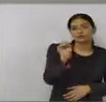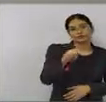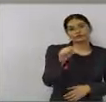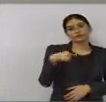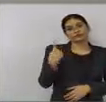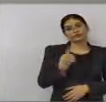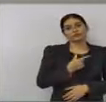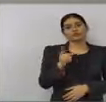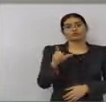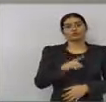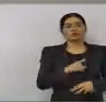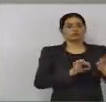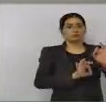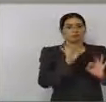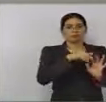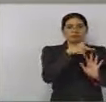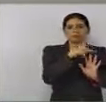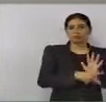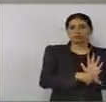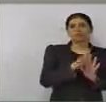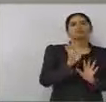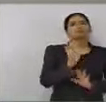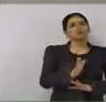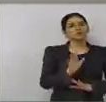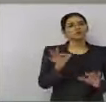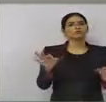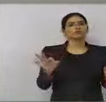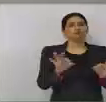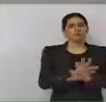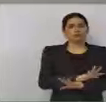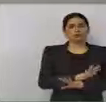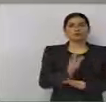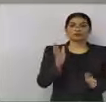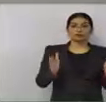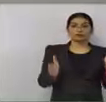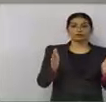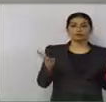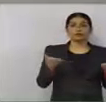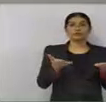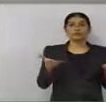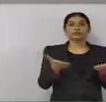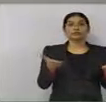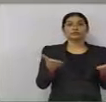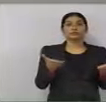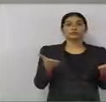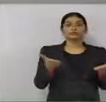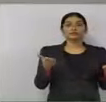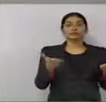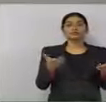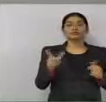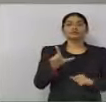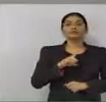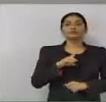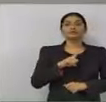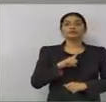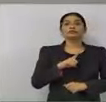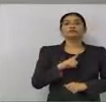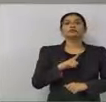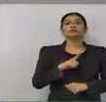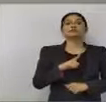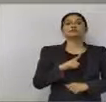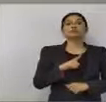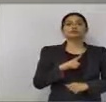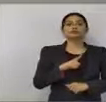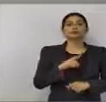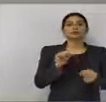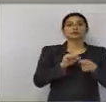dentro da licença de operação, né? A gente está nessa fase agora, atualizando a licença de instalação para fazer a obra. Mais uma